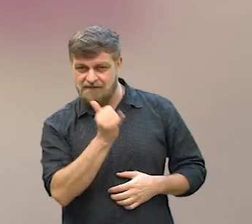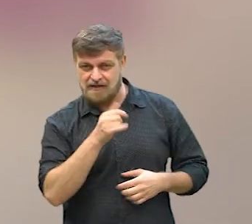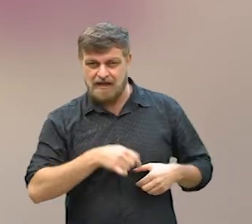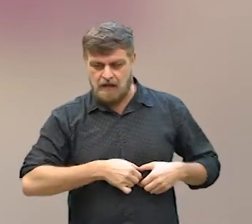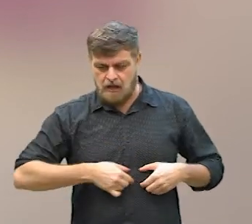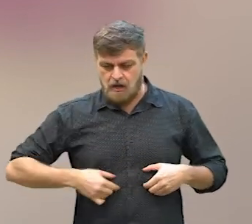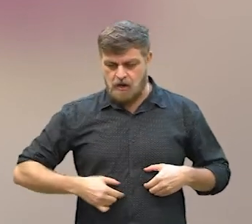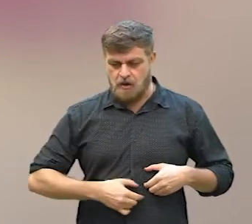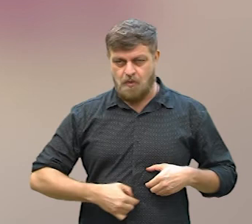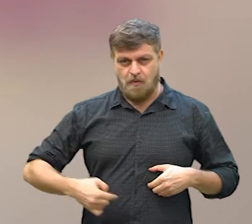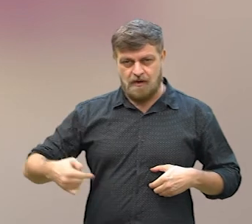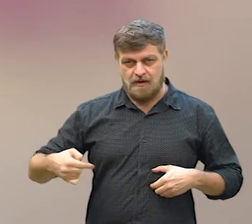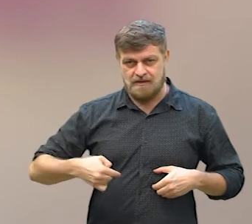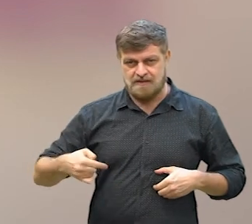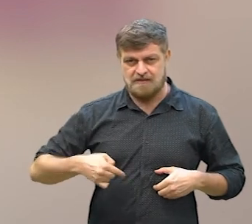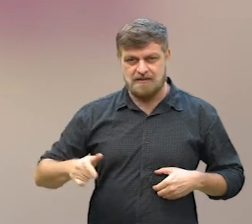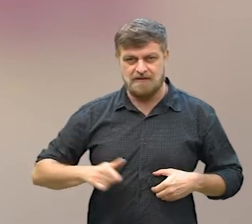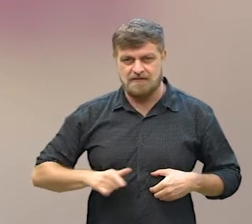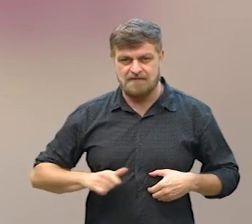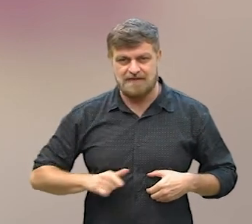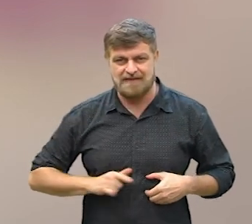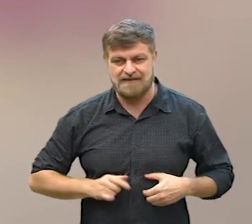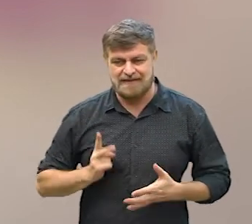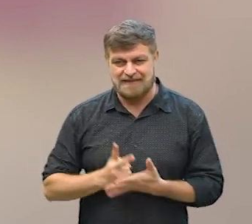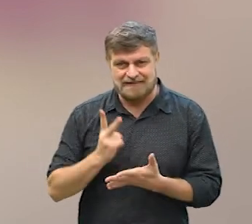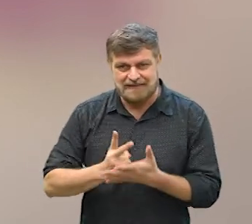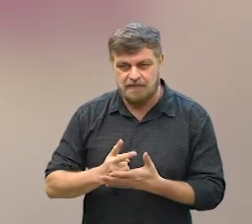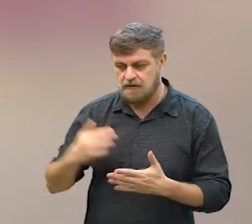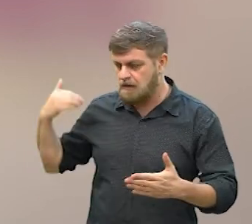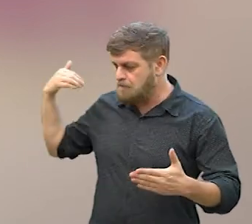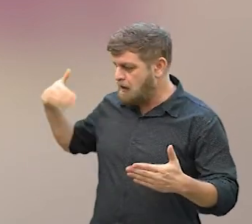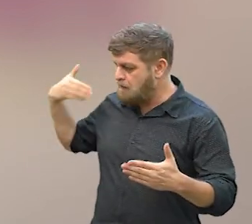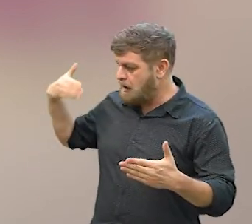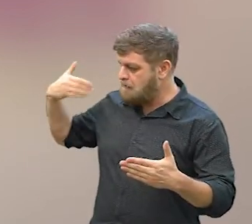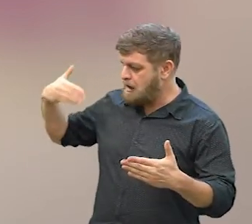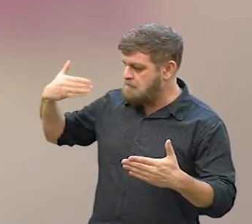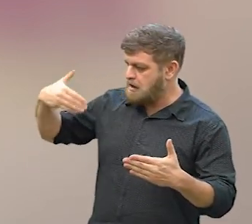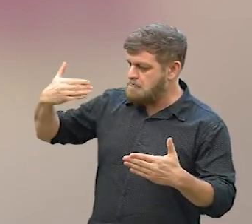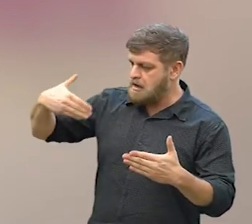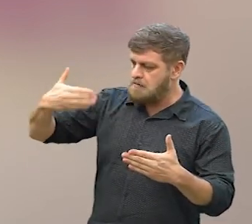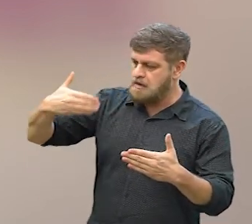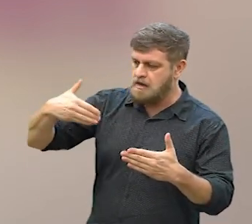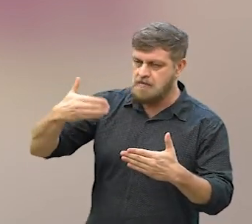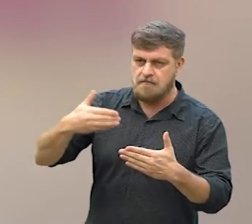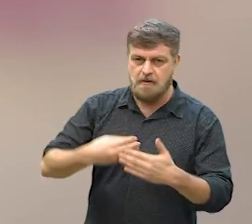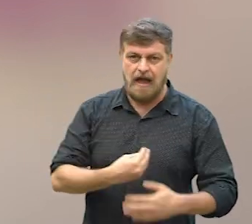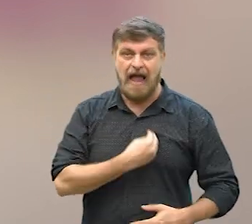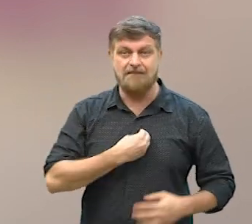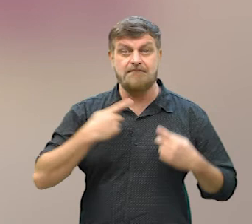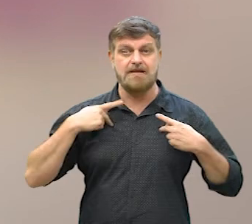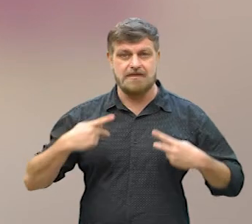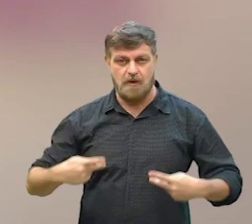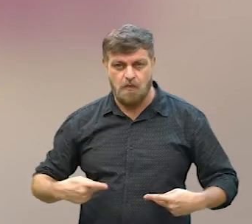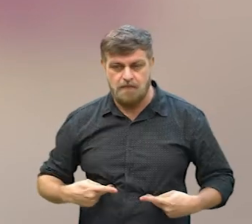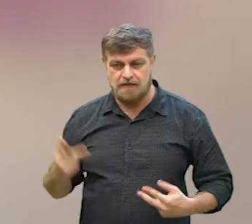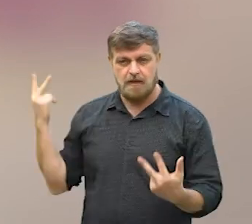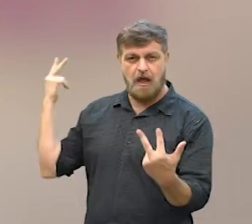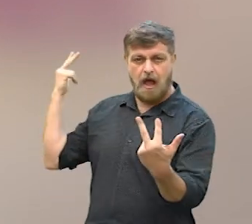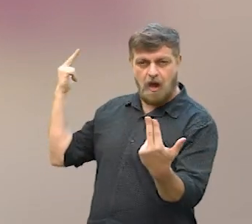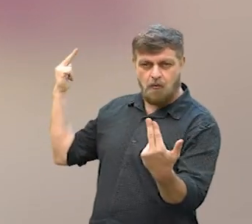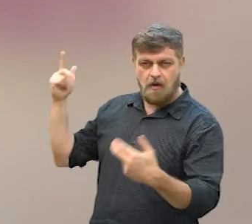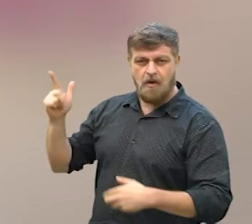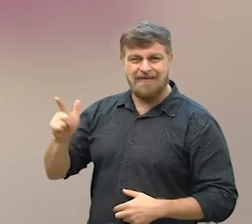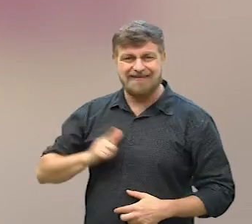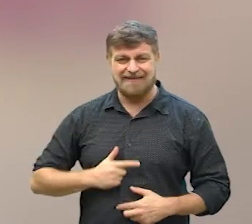dizer que o intestino foi um dos órgãos que não diminuiu dentro de toda a evolução, né, da vida humana. Por quê? Ele